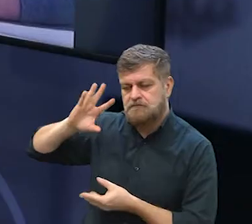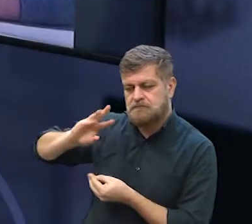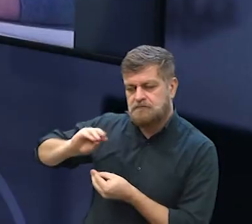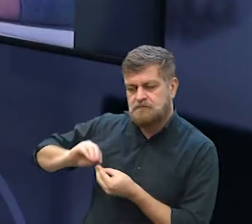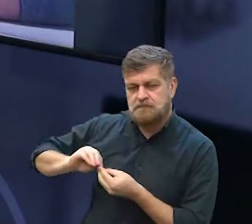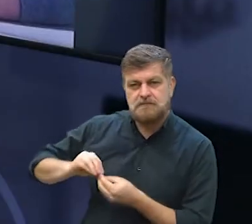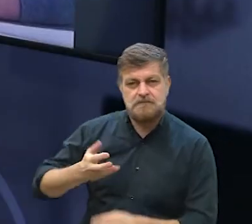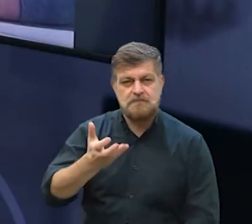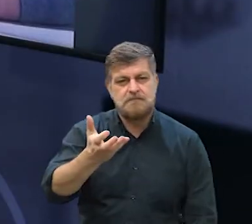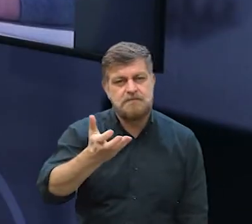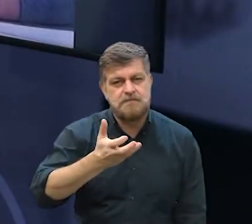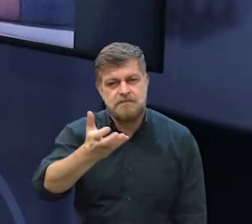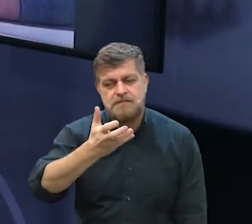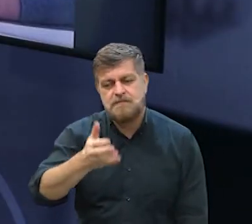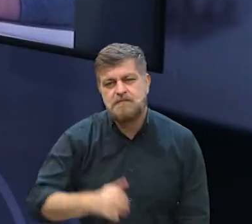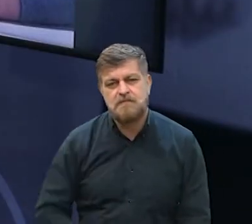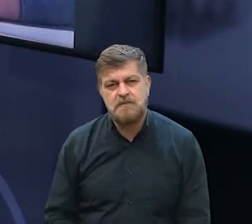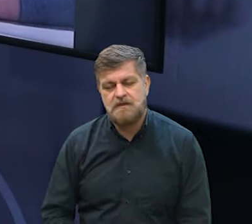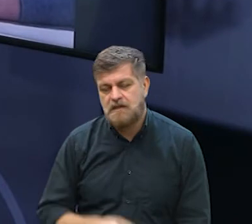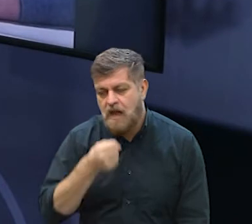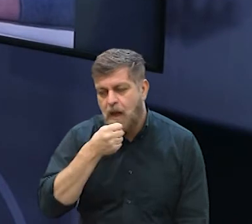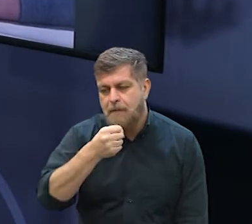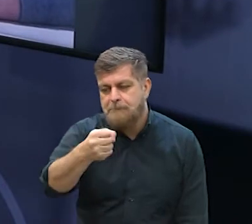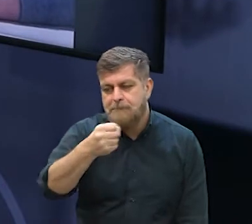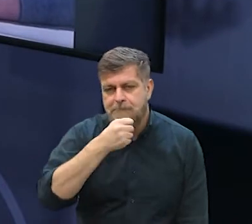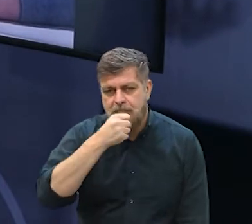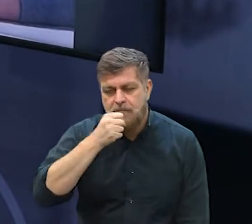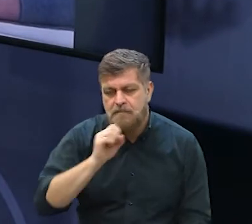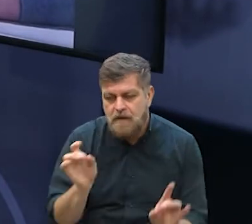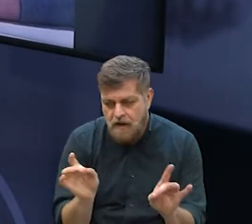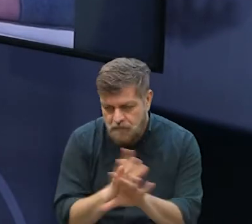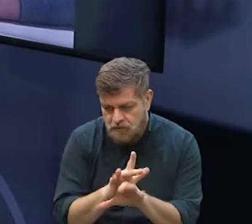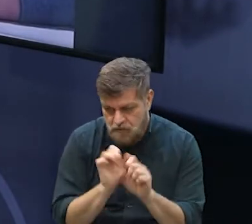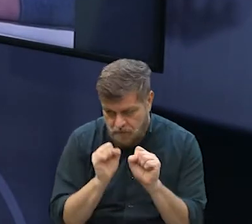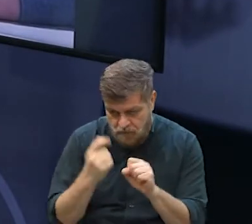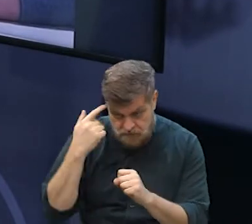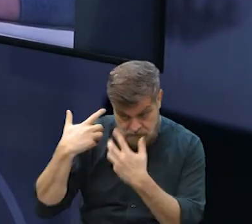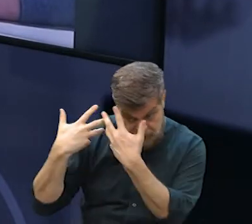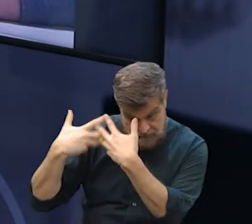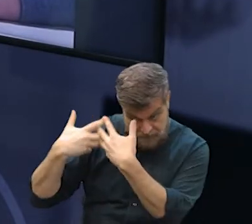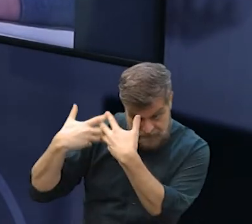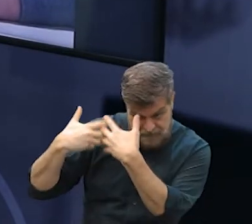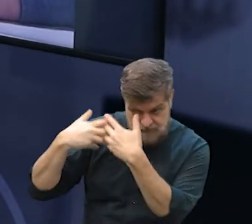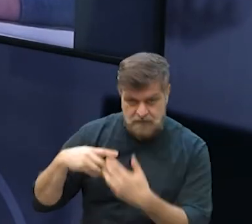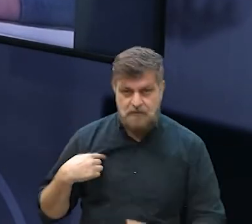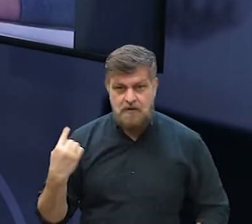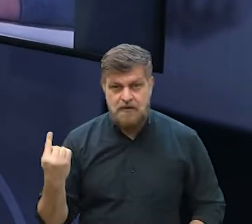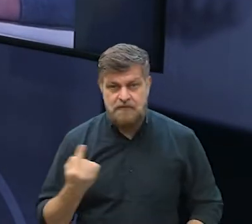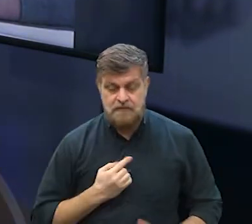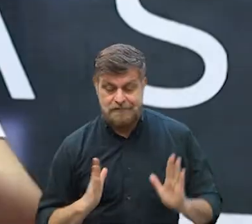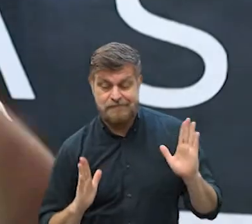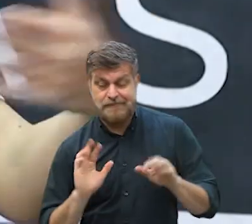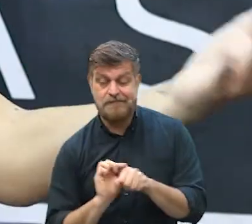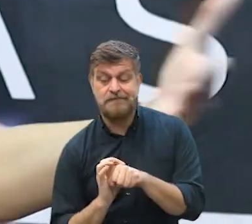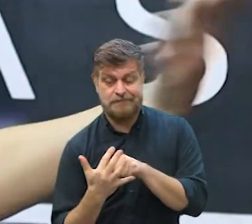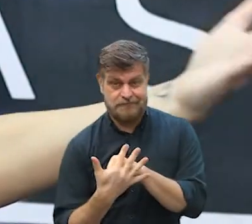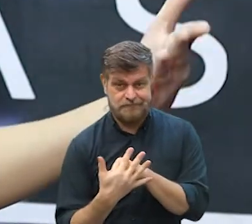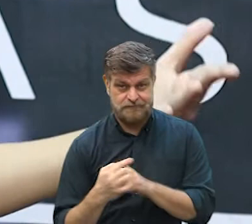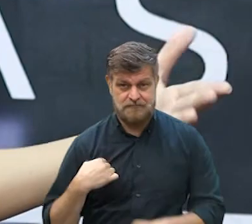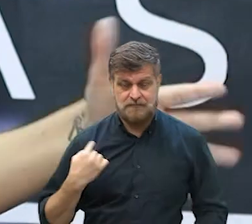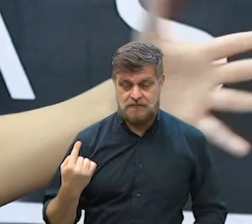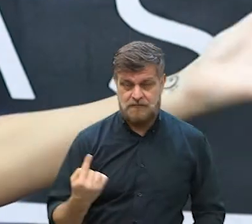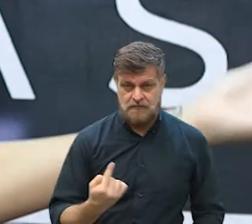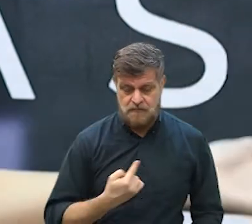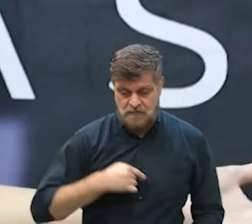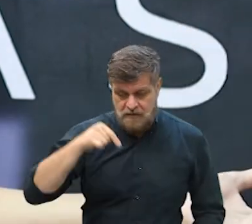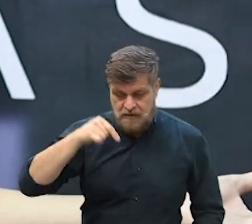Tatiane, queria encerrar aqui essa entrevista com uma reflexão, se me permite, porque a gente está no meio de uma pandemia, inclusive nós estamos